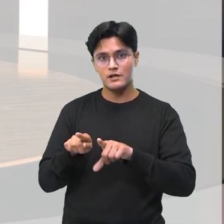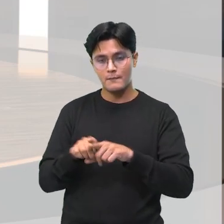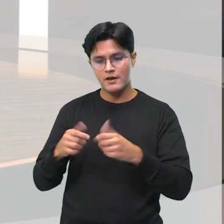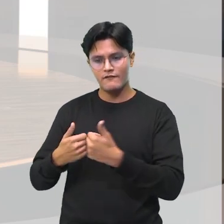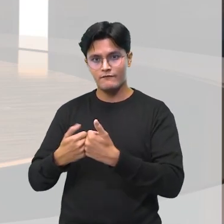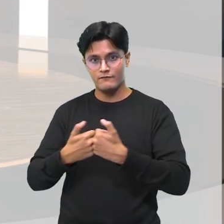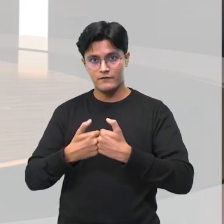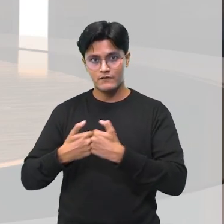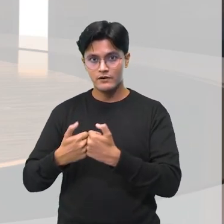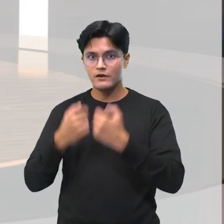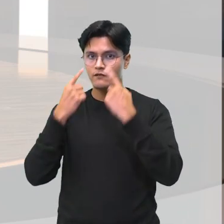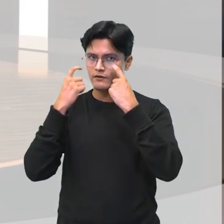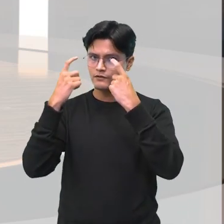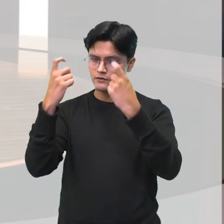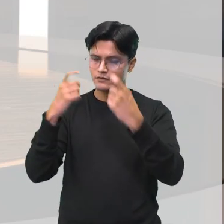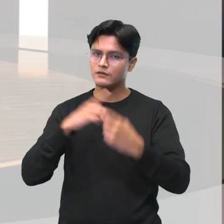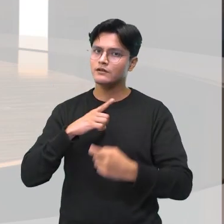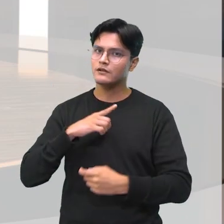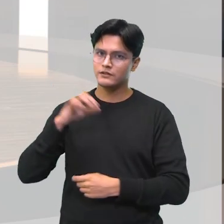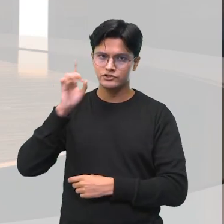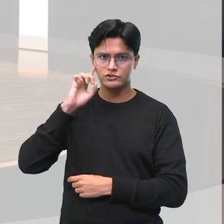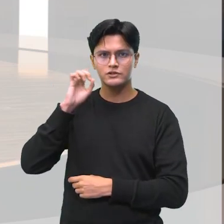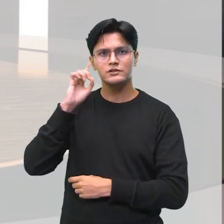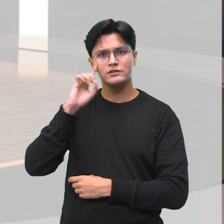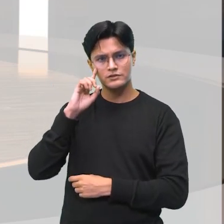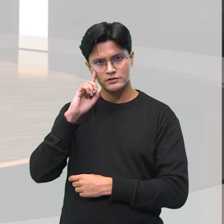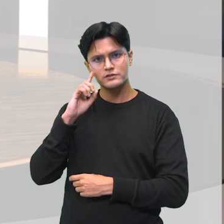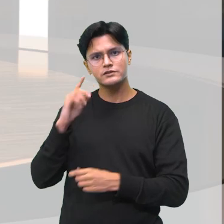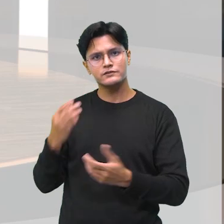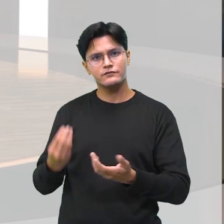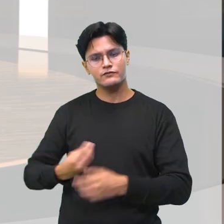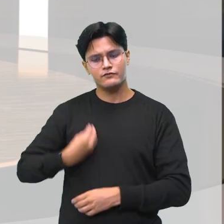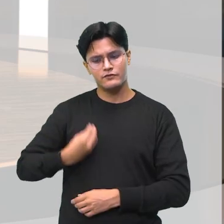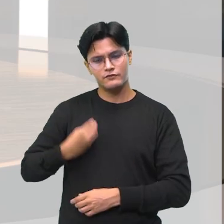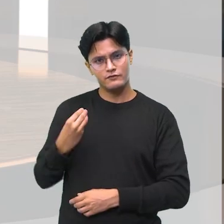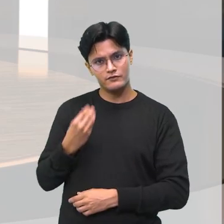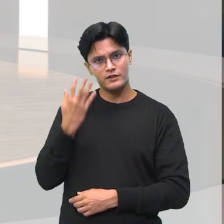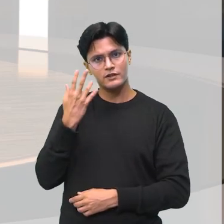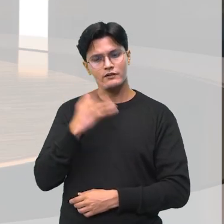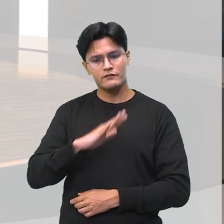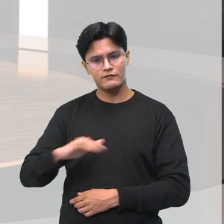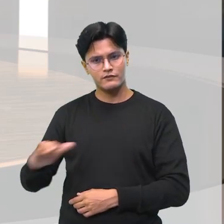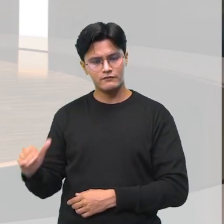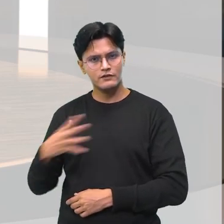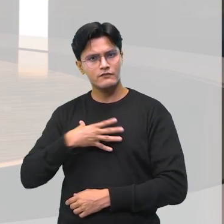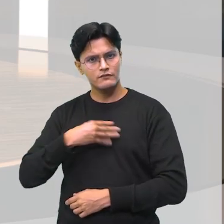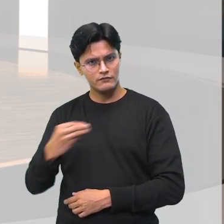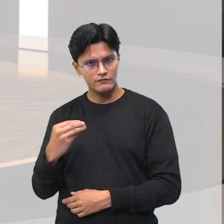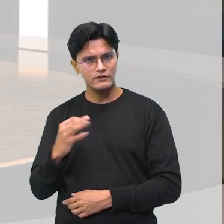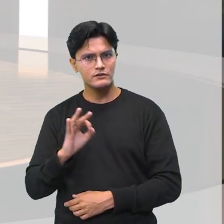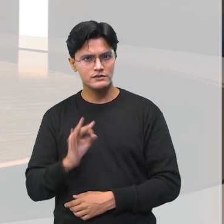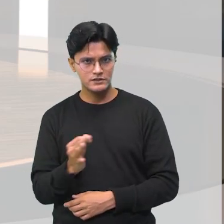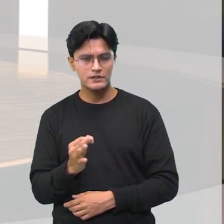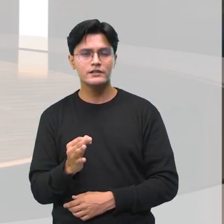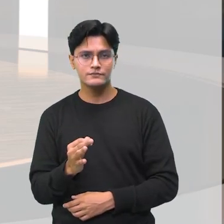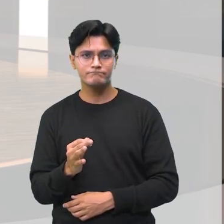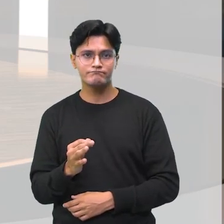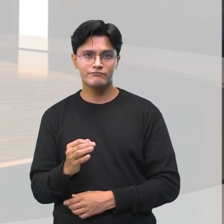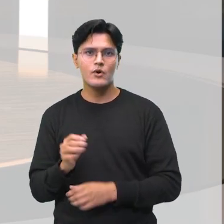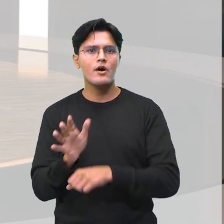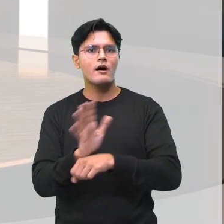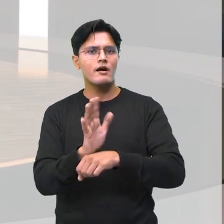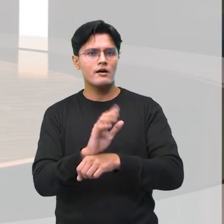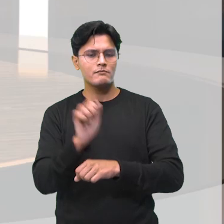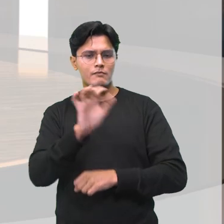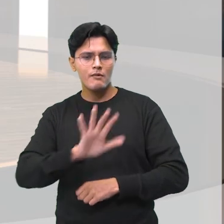estão presentes no cotidiano dos nossos filhos e mais de uma forma muito mais intensa, certo? Essas imagens podem